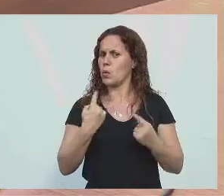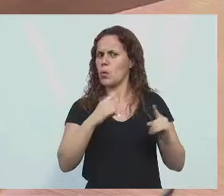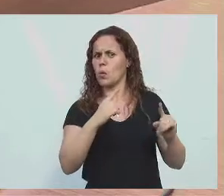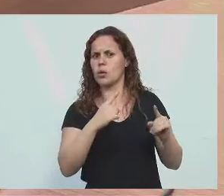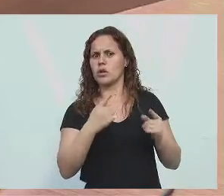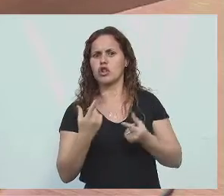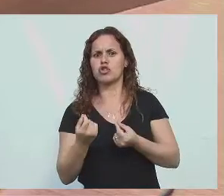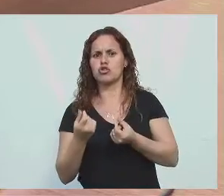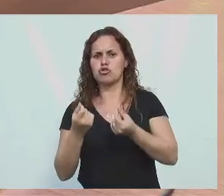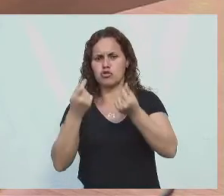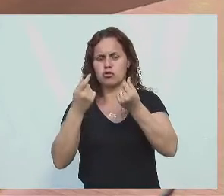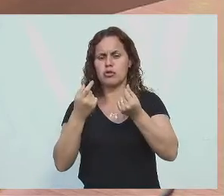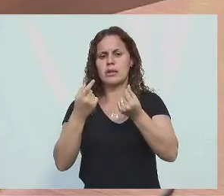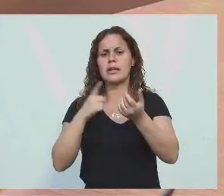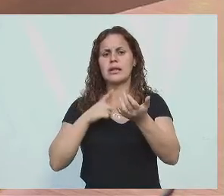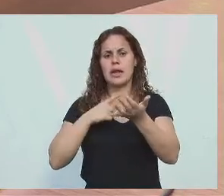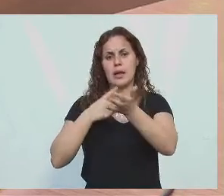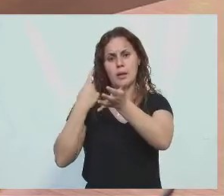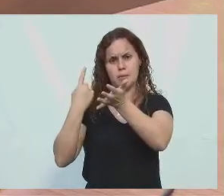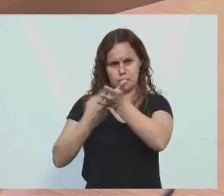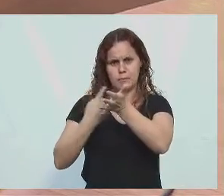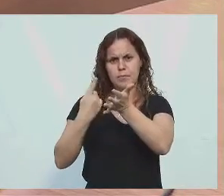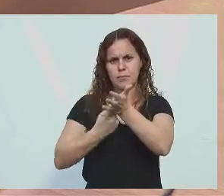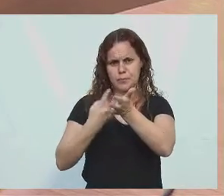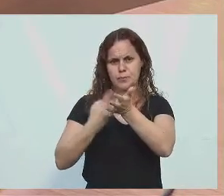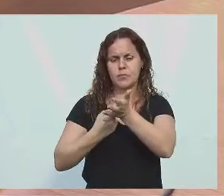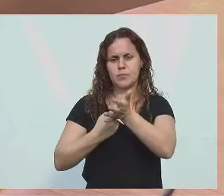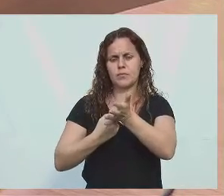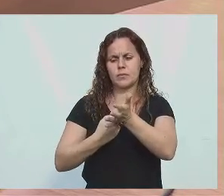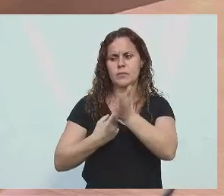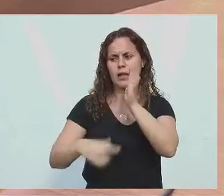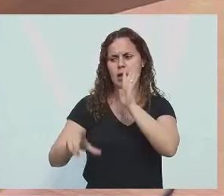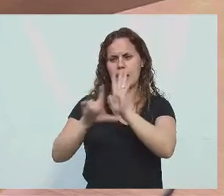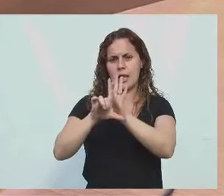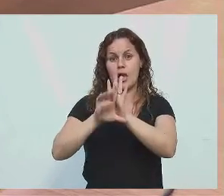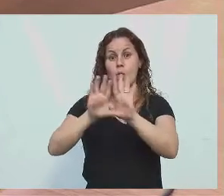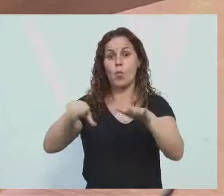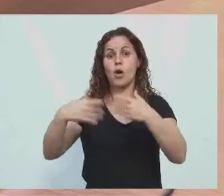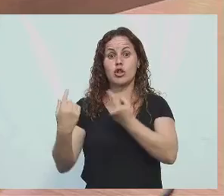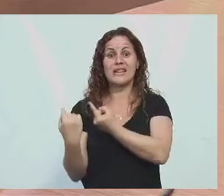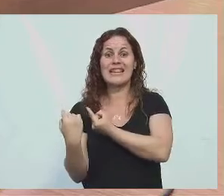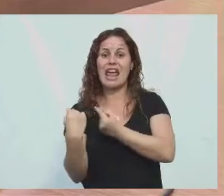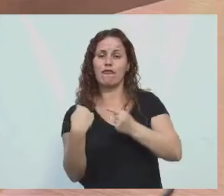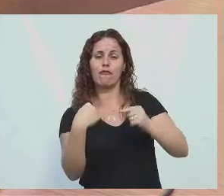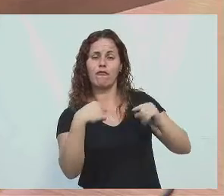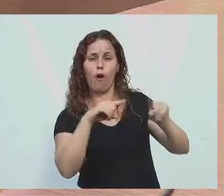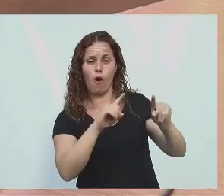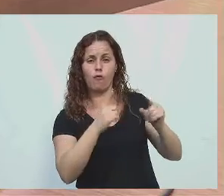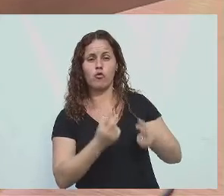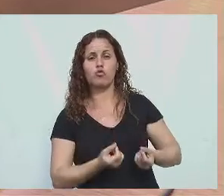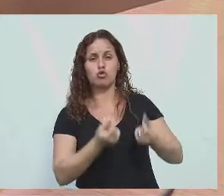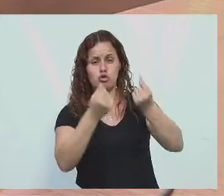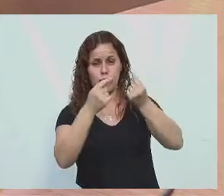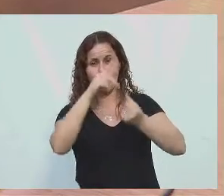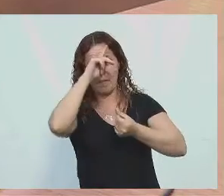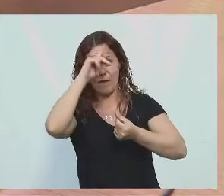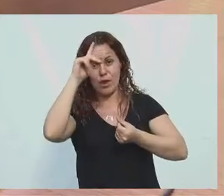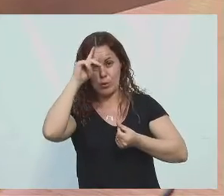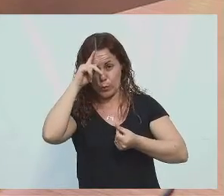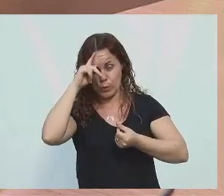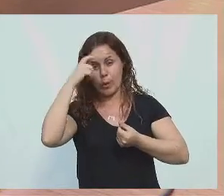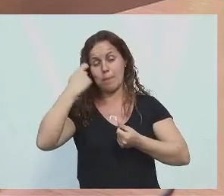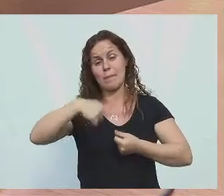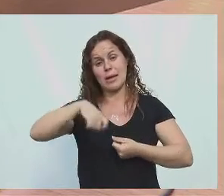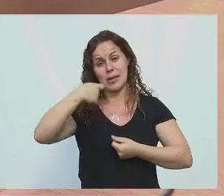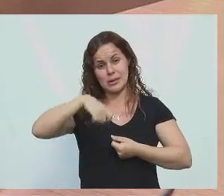Não existe um acordo legal onde, quando nós devolvemos esse dinheiro, a Prefeitura tem que